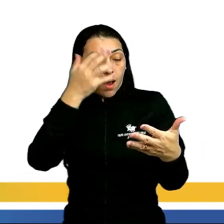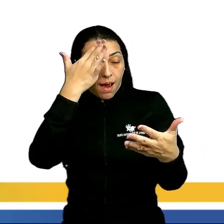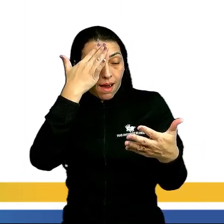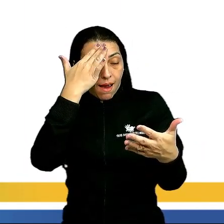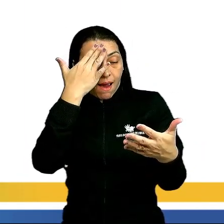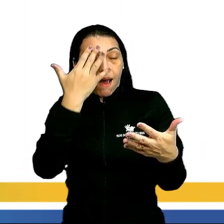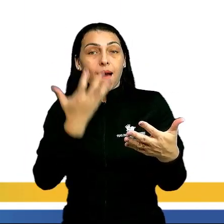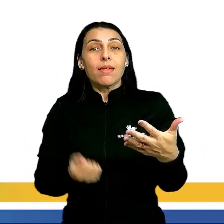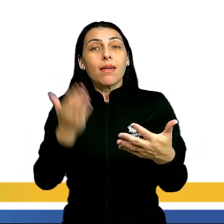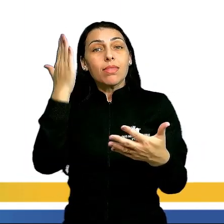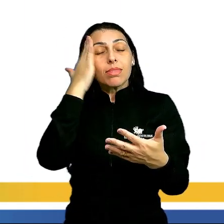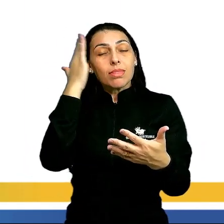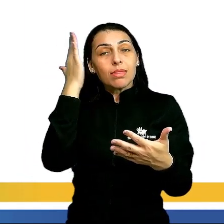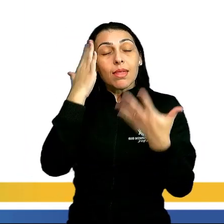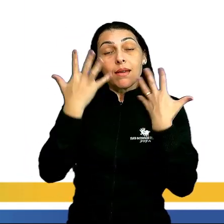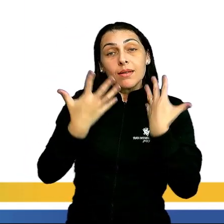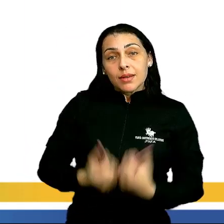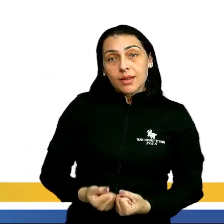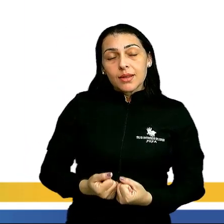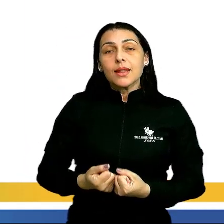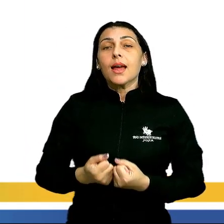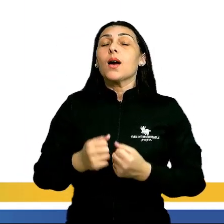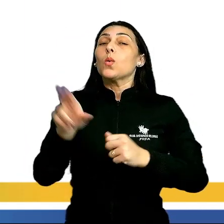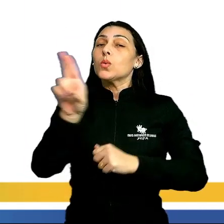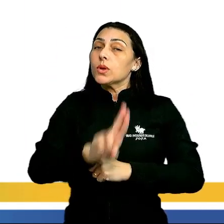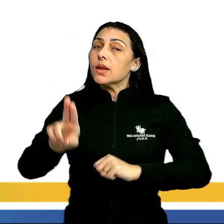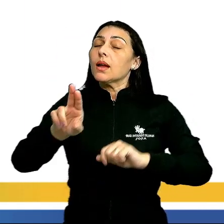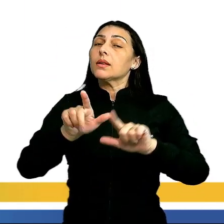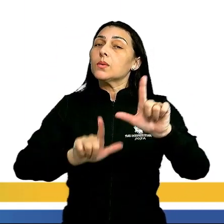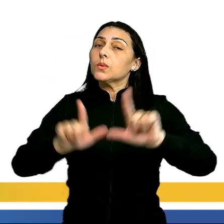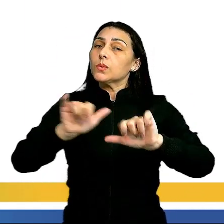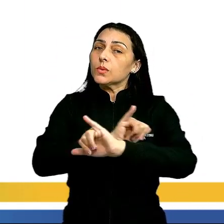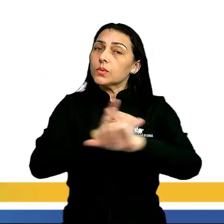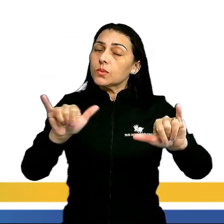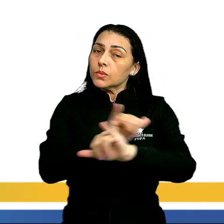que essa linguagem, ela é muito utilizada nas propagandas, em